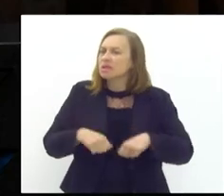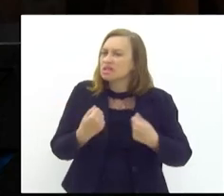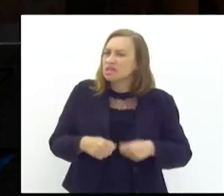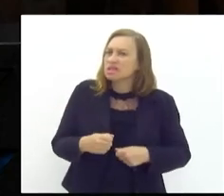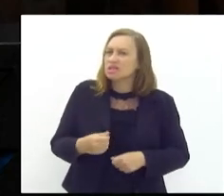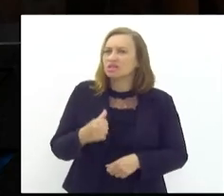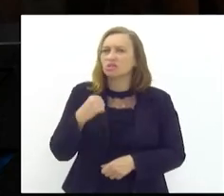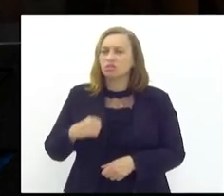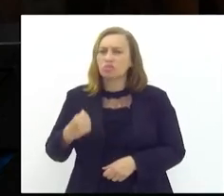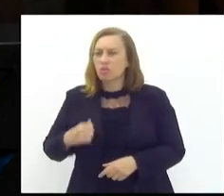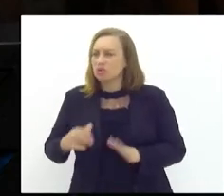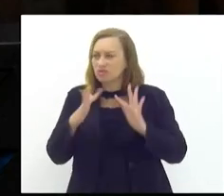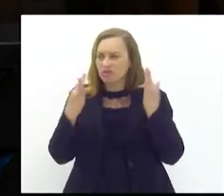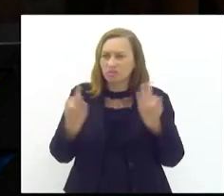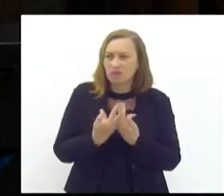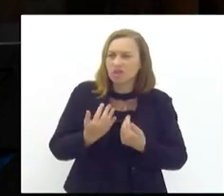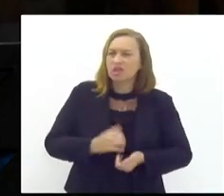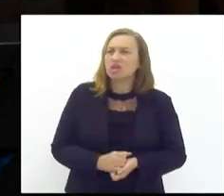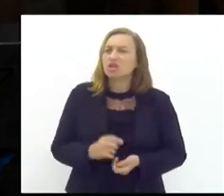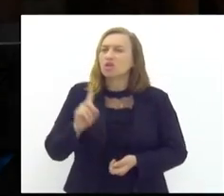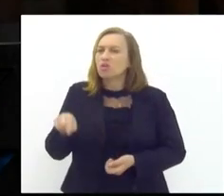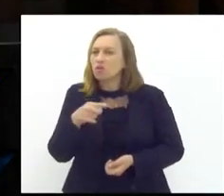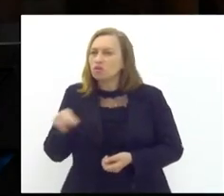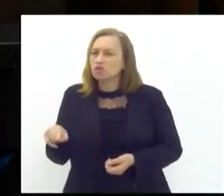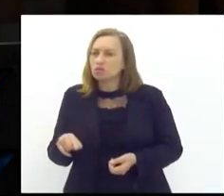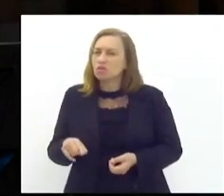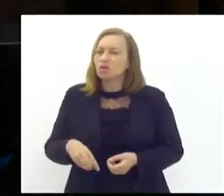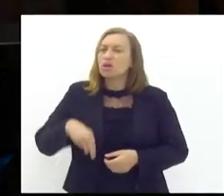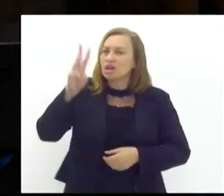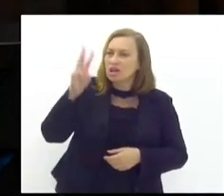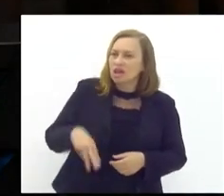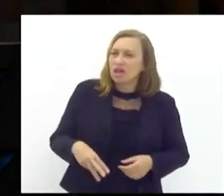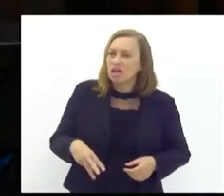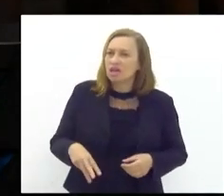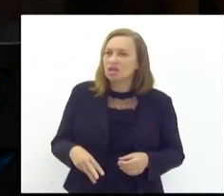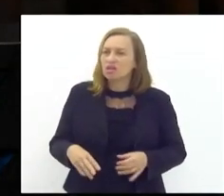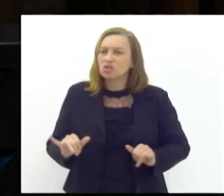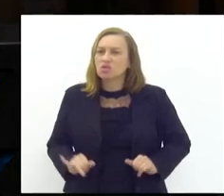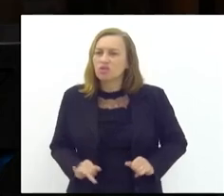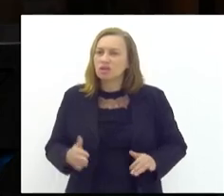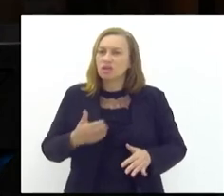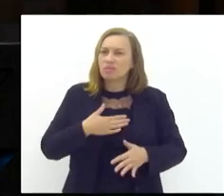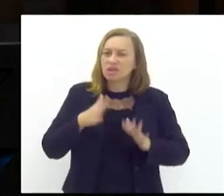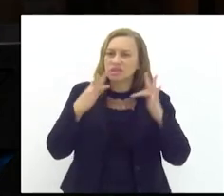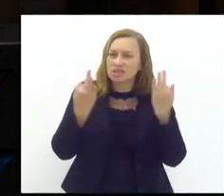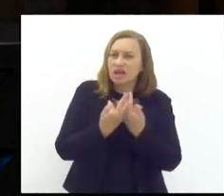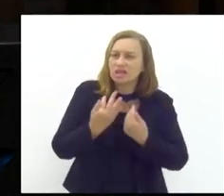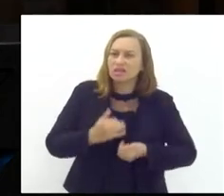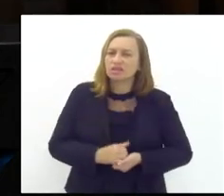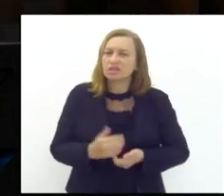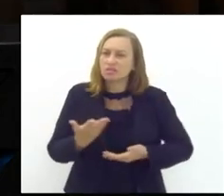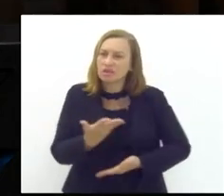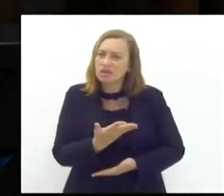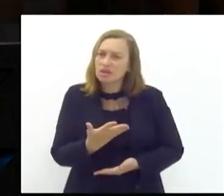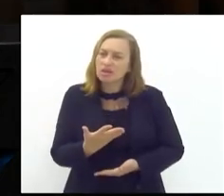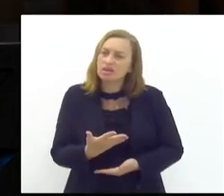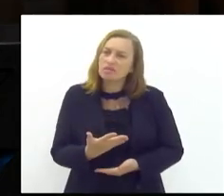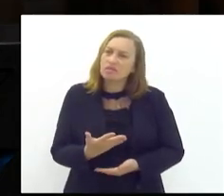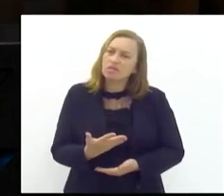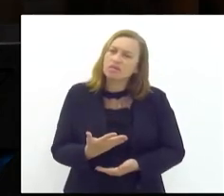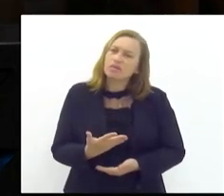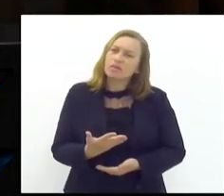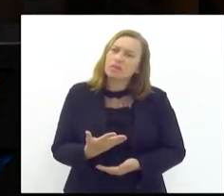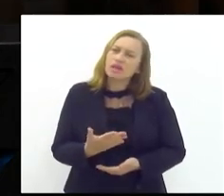Família ele cortou Quem foi vítima da maior tragédia na minha cidade na hora de subir voto lá